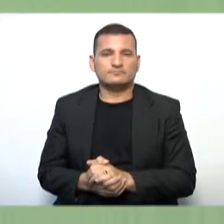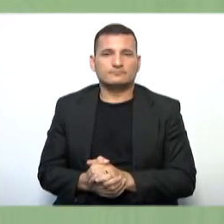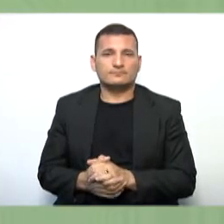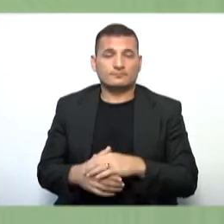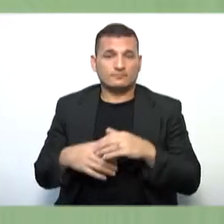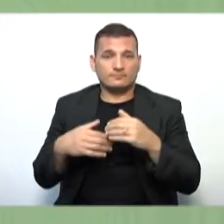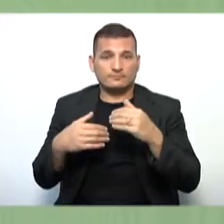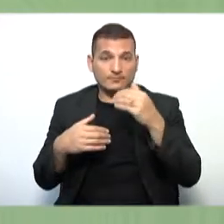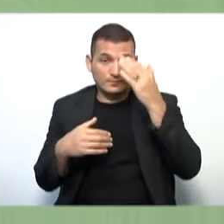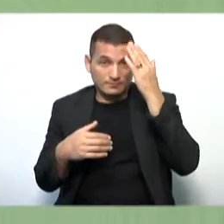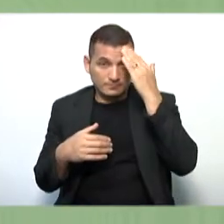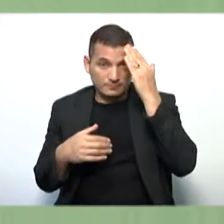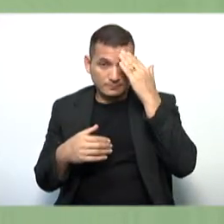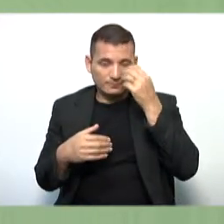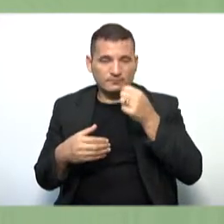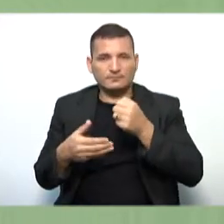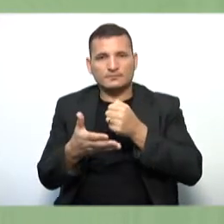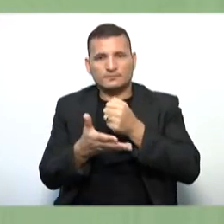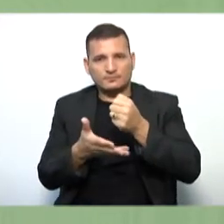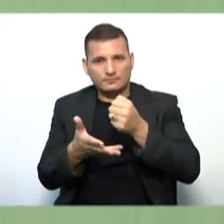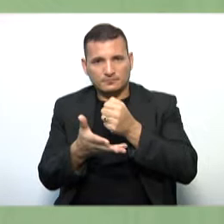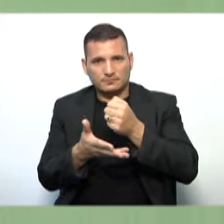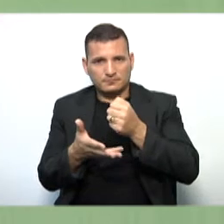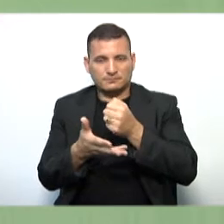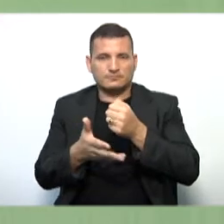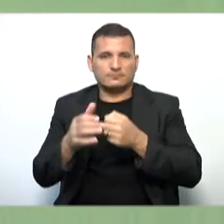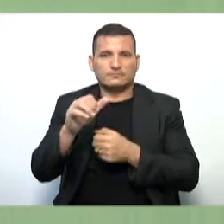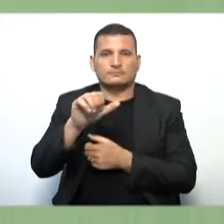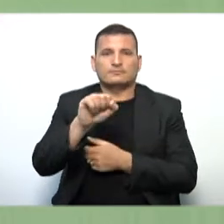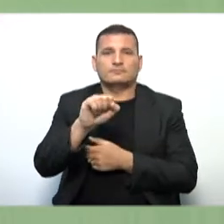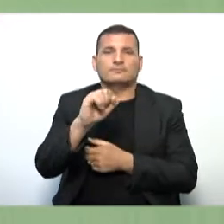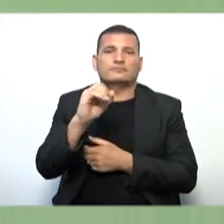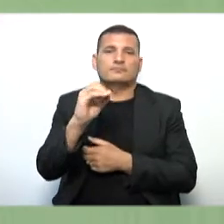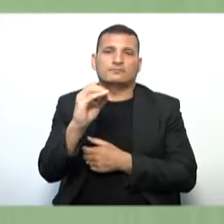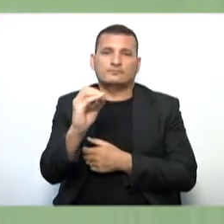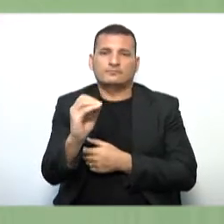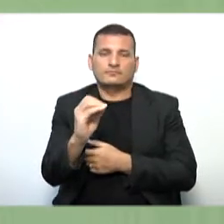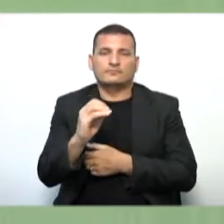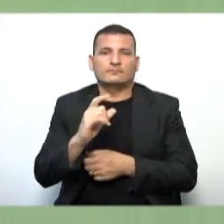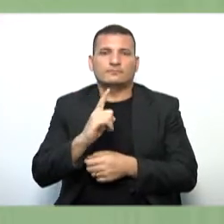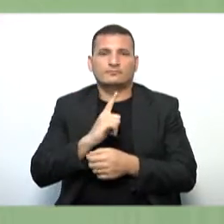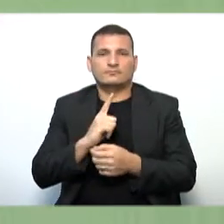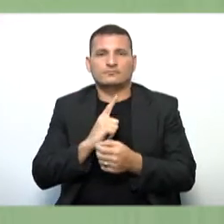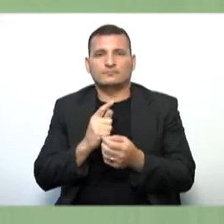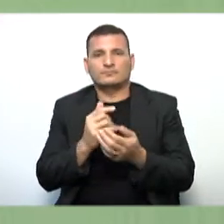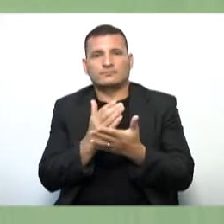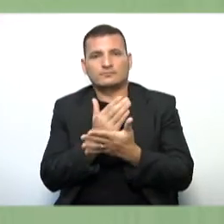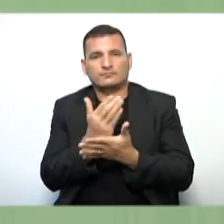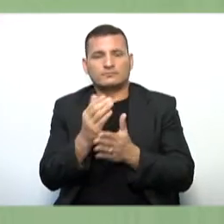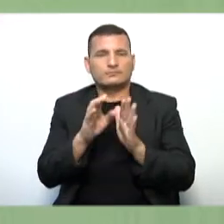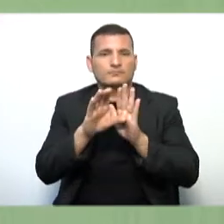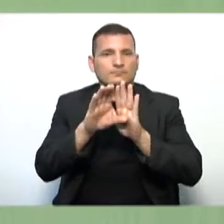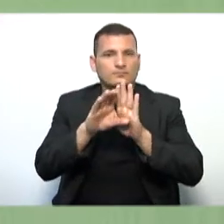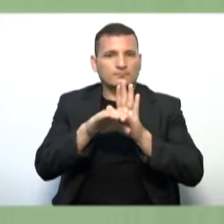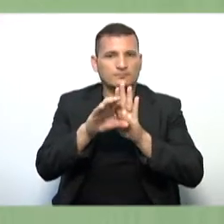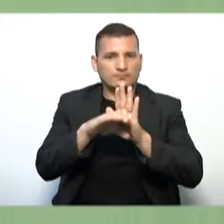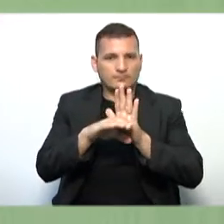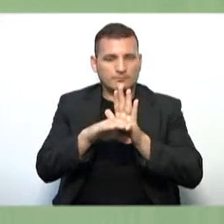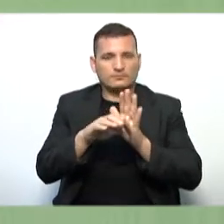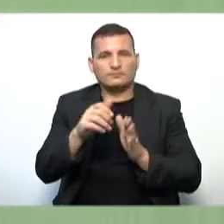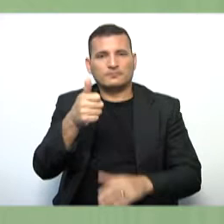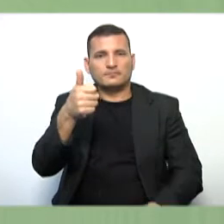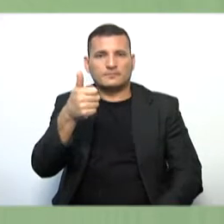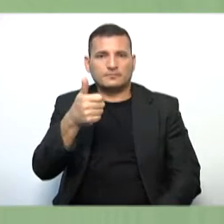do básico do sistema operacional, do seu funcionamento, nós temos aí alguns conceitos sobre ele, né? Primeiro, o